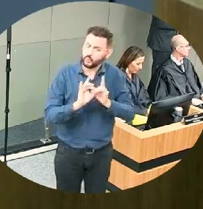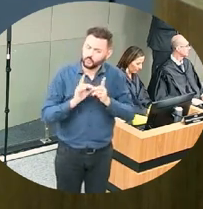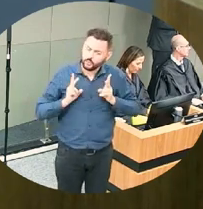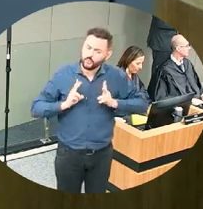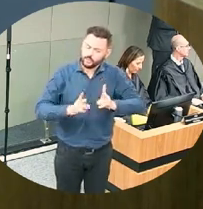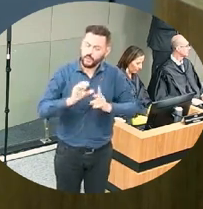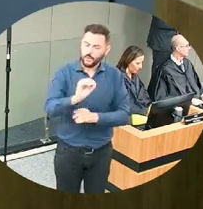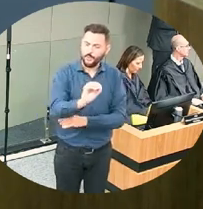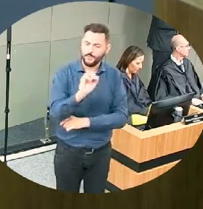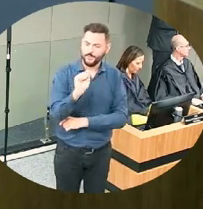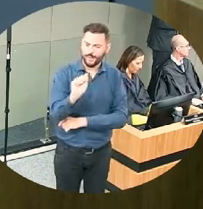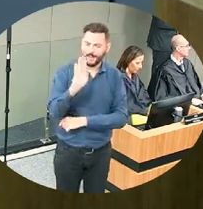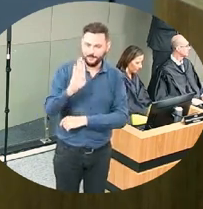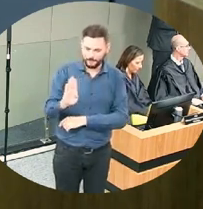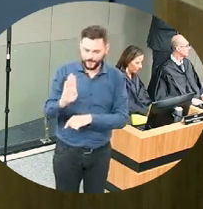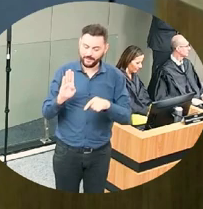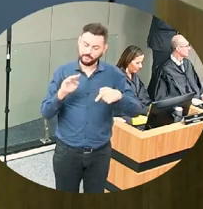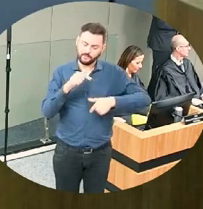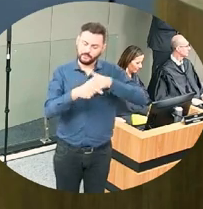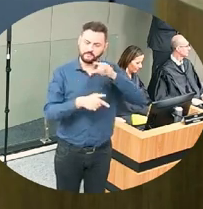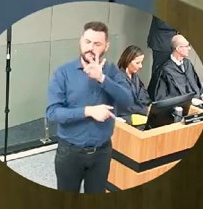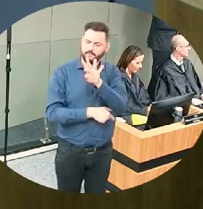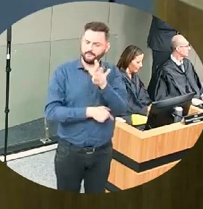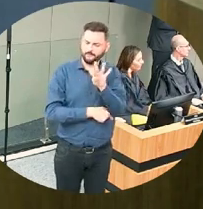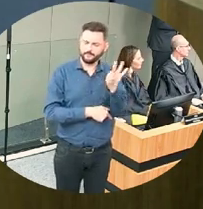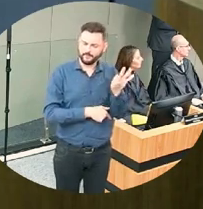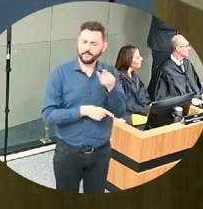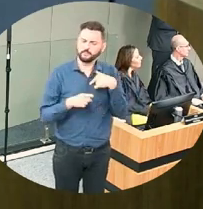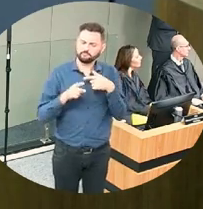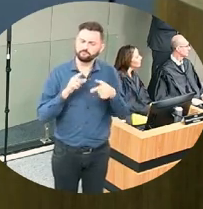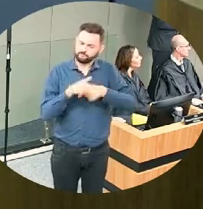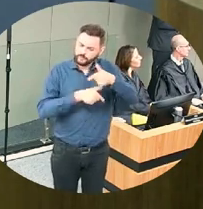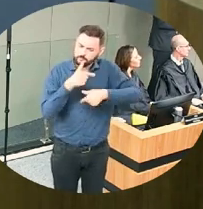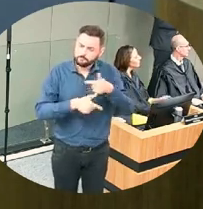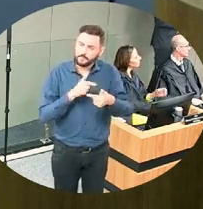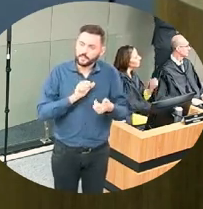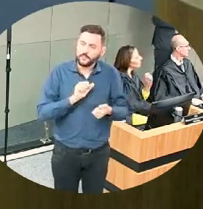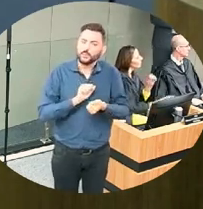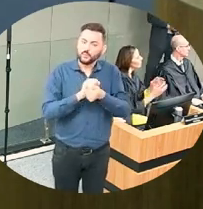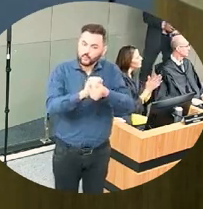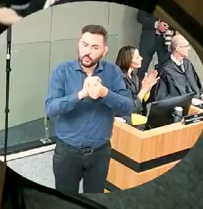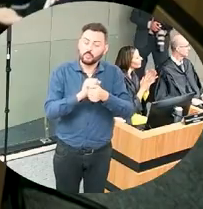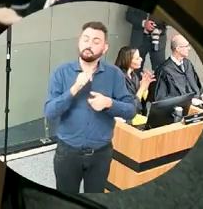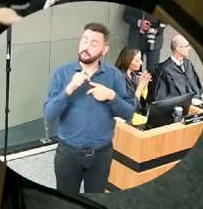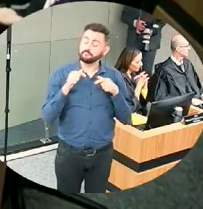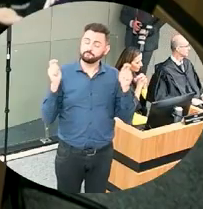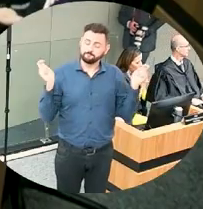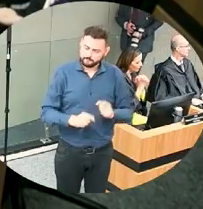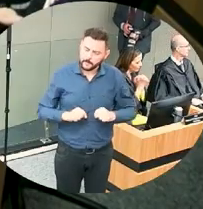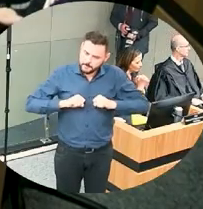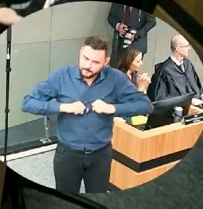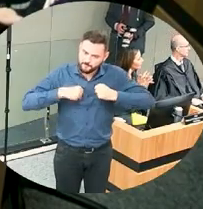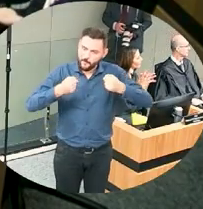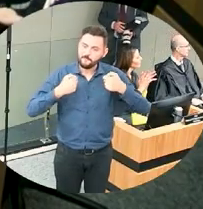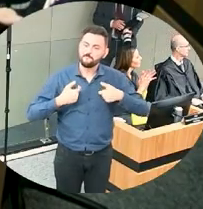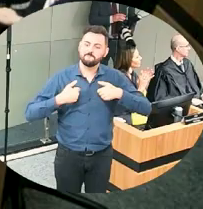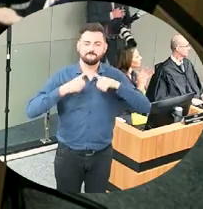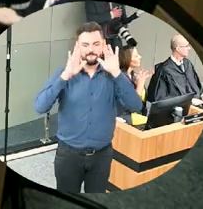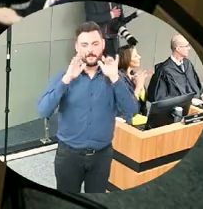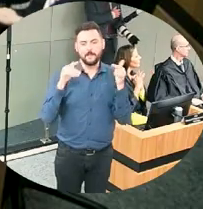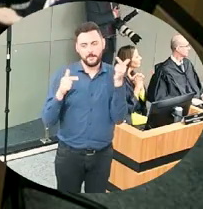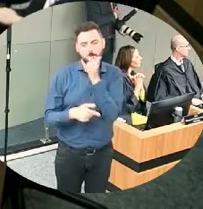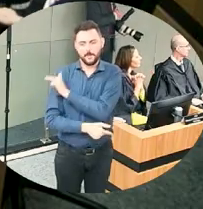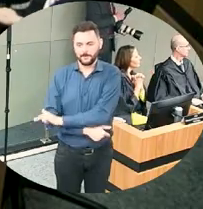OB Tribunal Regional trabalho e todos juízes da varas trabalho de todo nosso estado podde entregar muito mais do que no nos